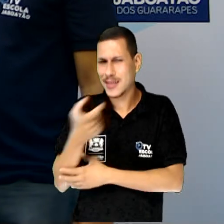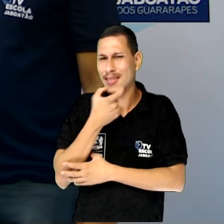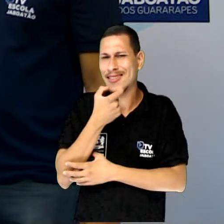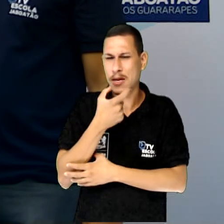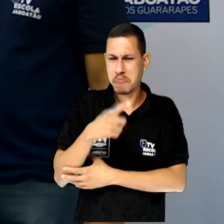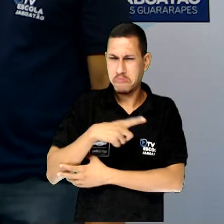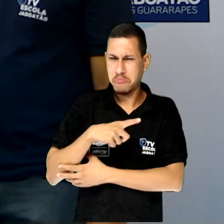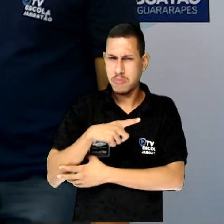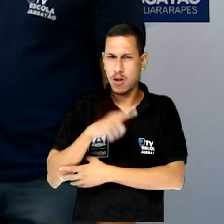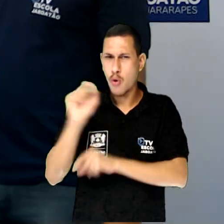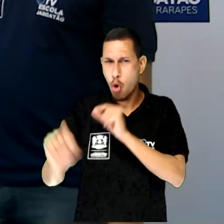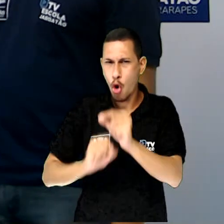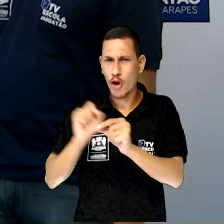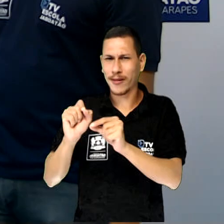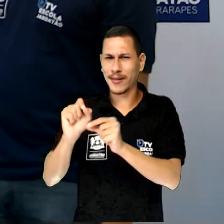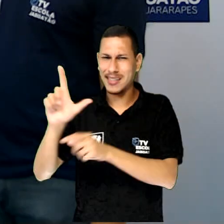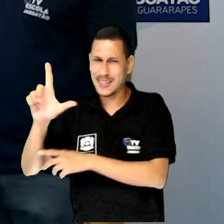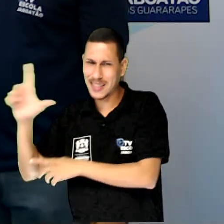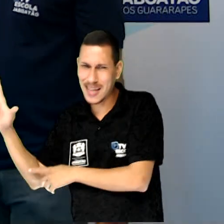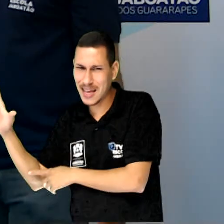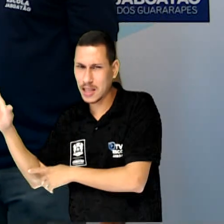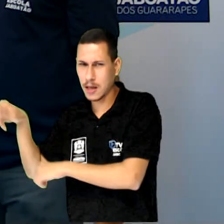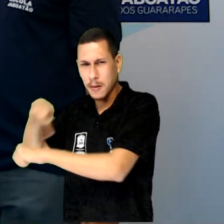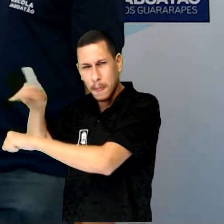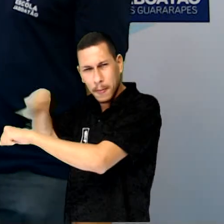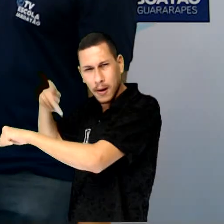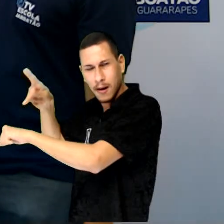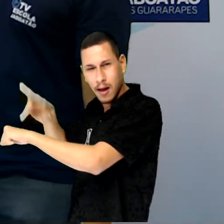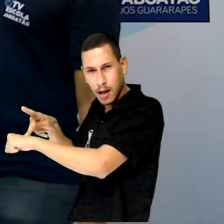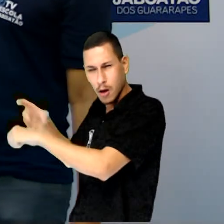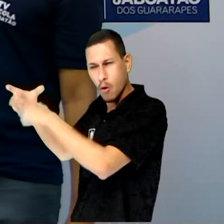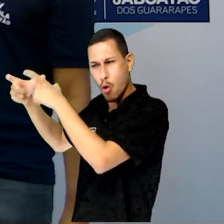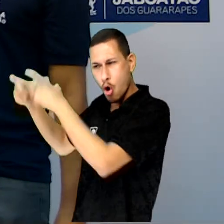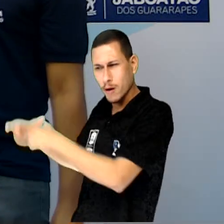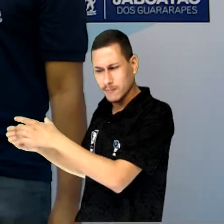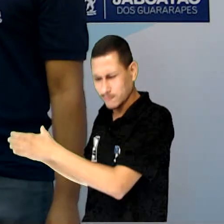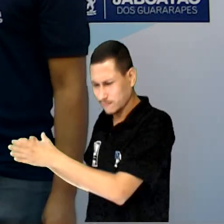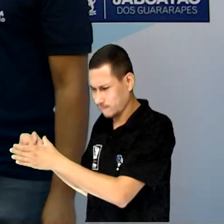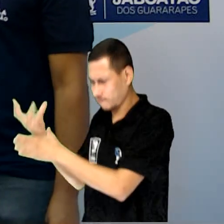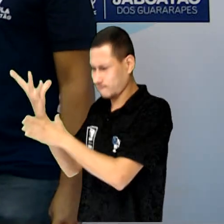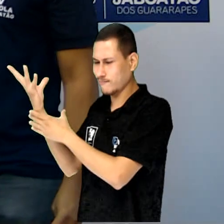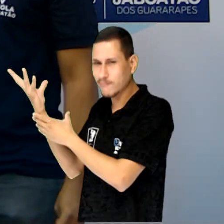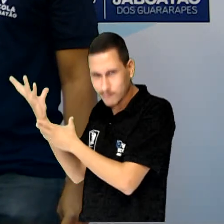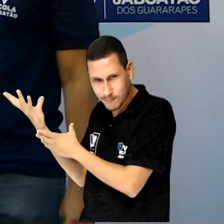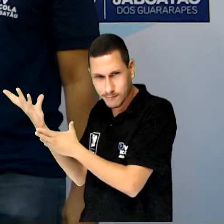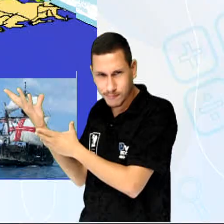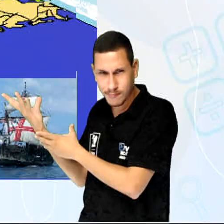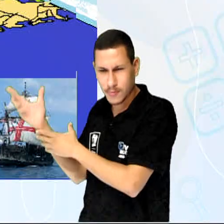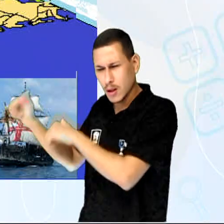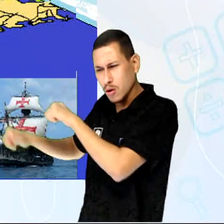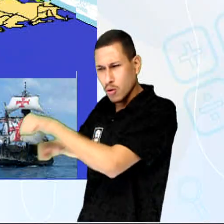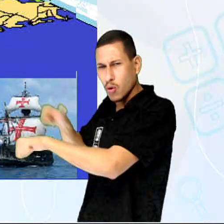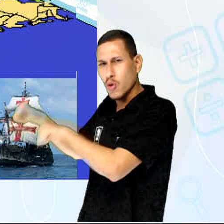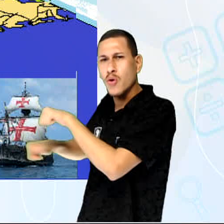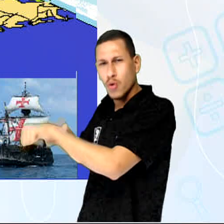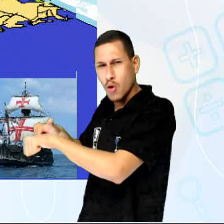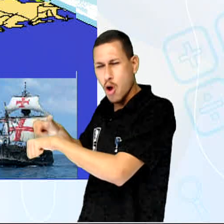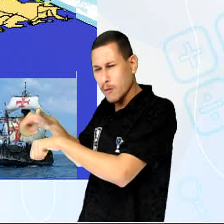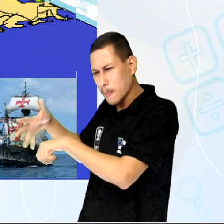ter a parte leste do país, onde elas surgiram e passaram a